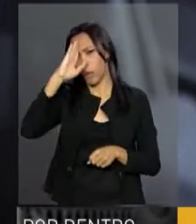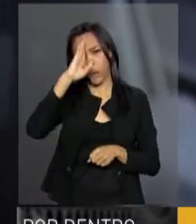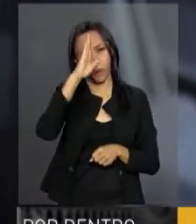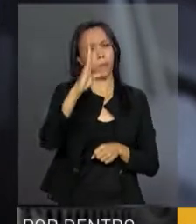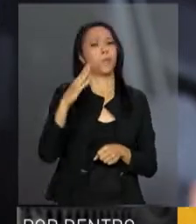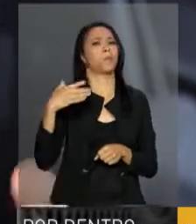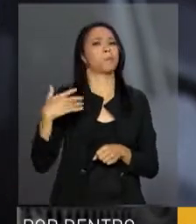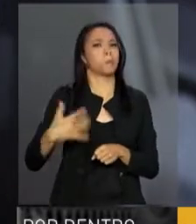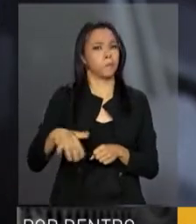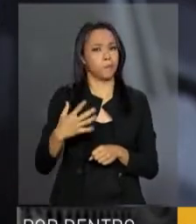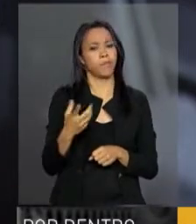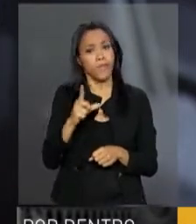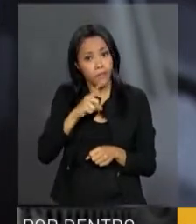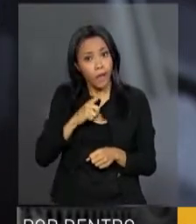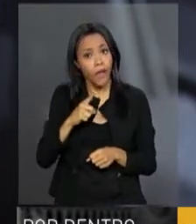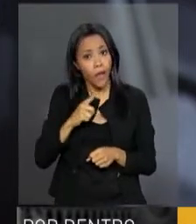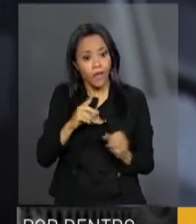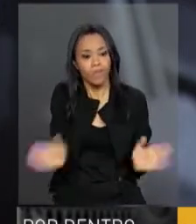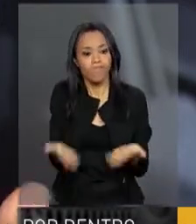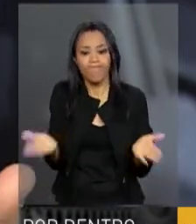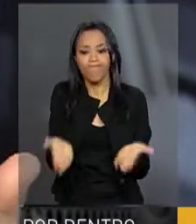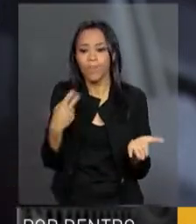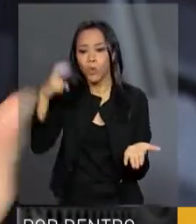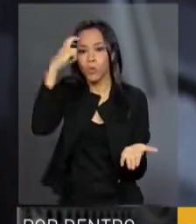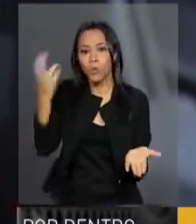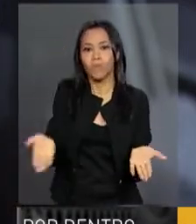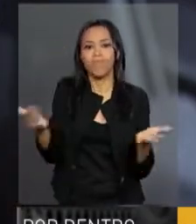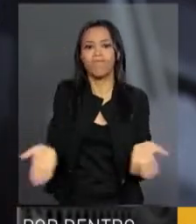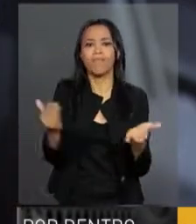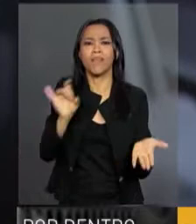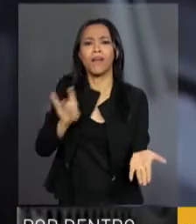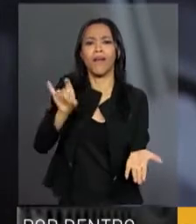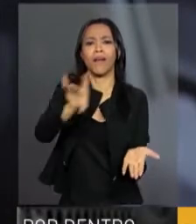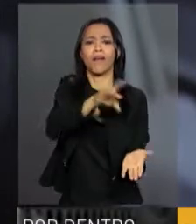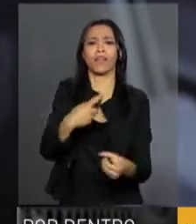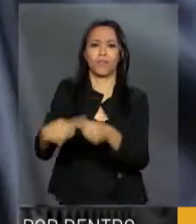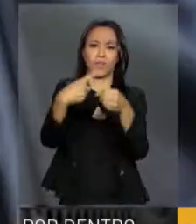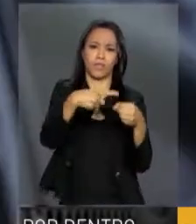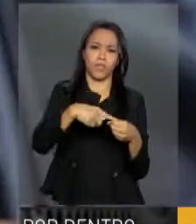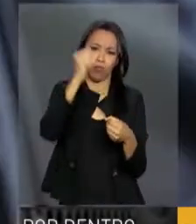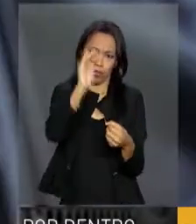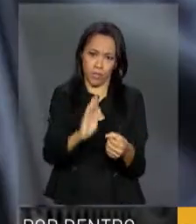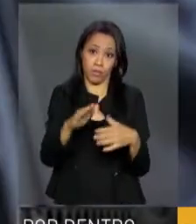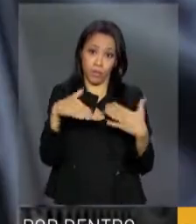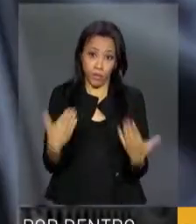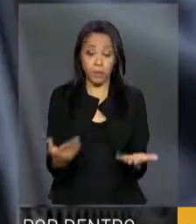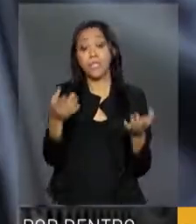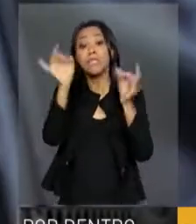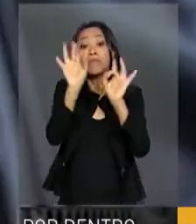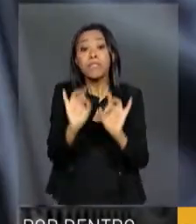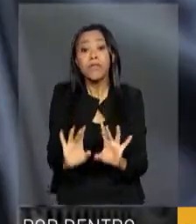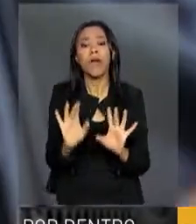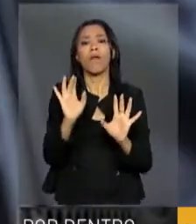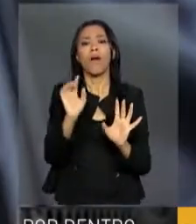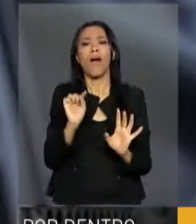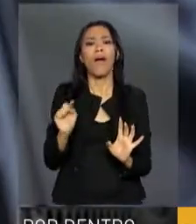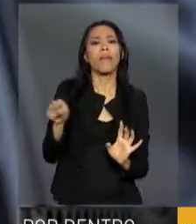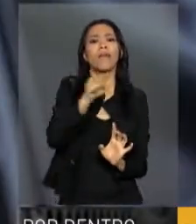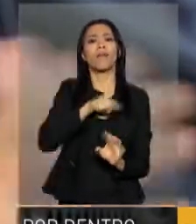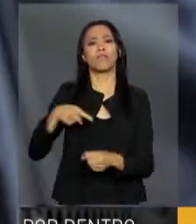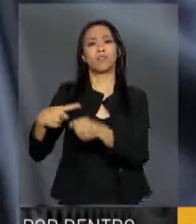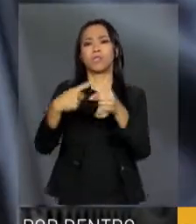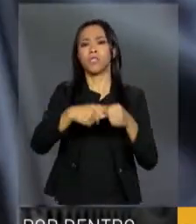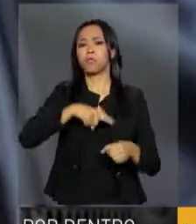para que se tenha incentivo à cultura em cada município brasileiro, e em especial naqueles que nunca